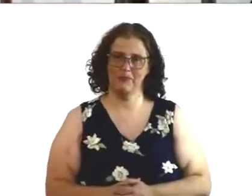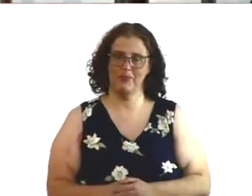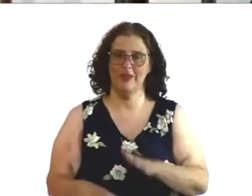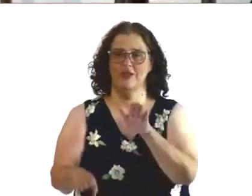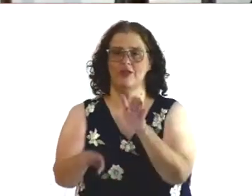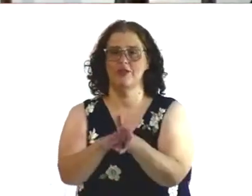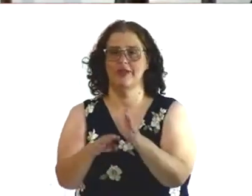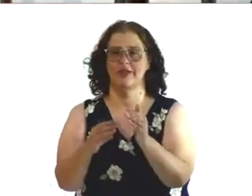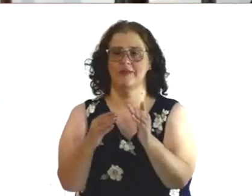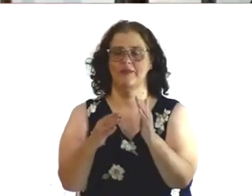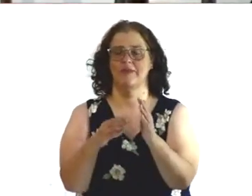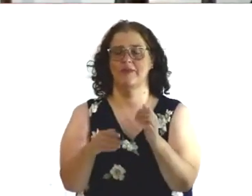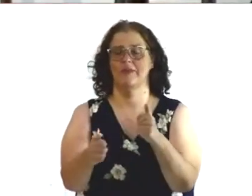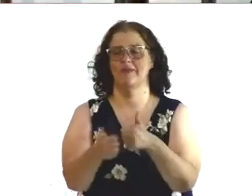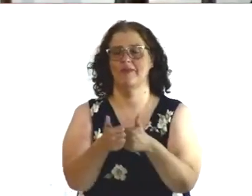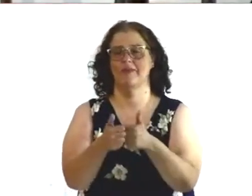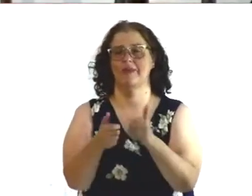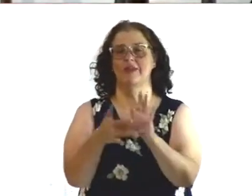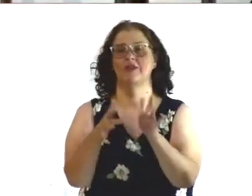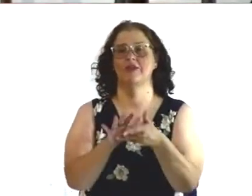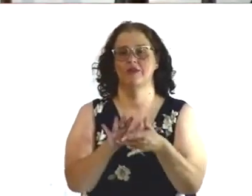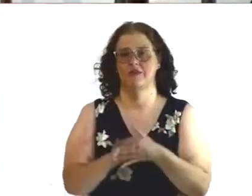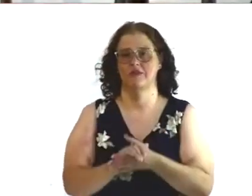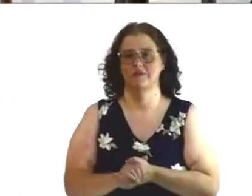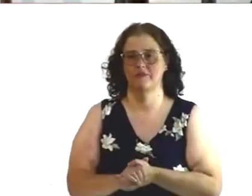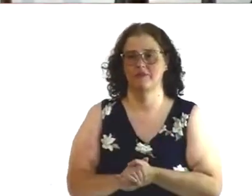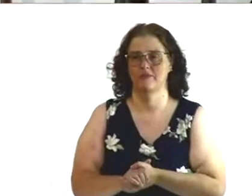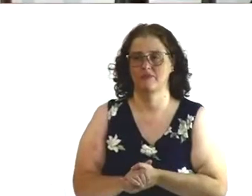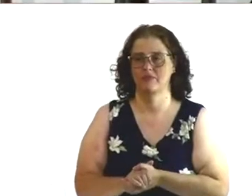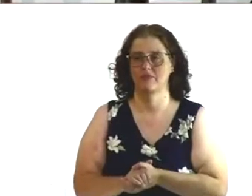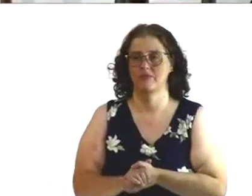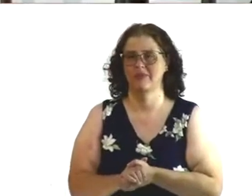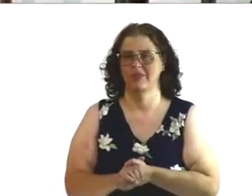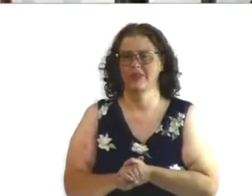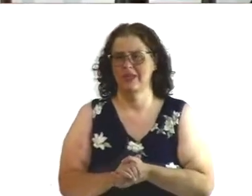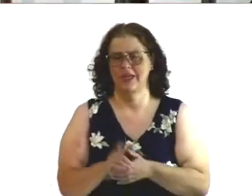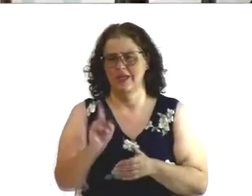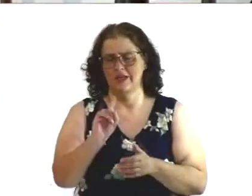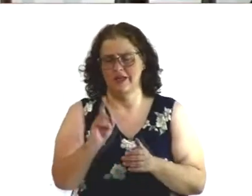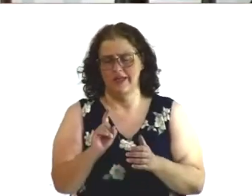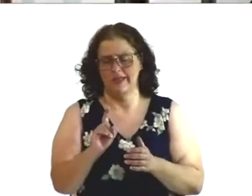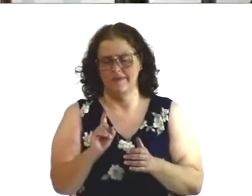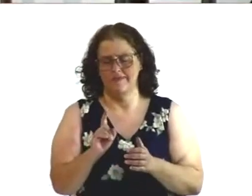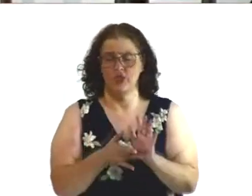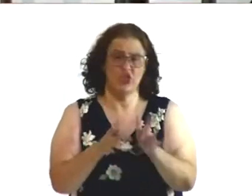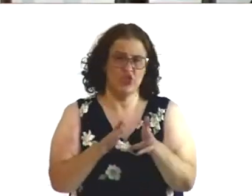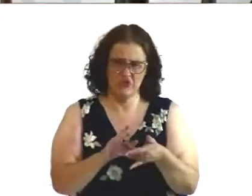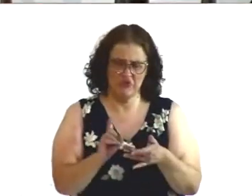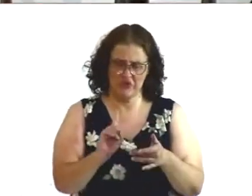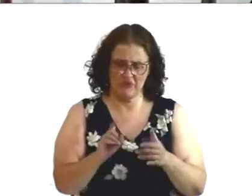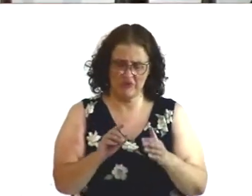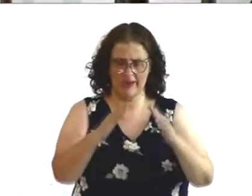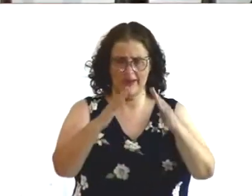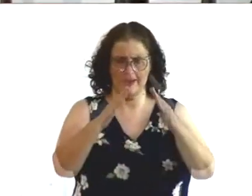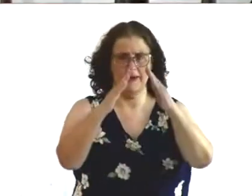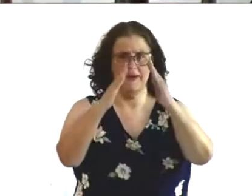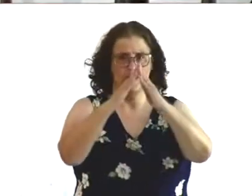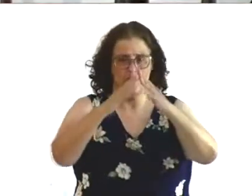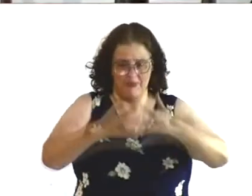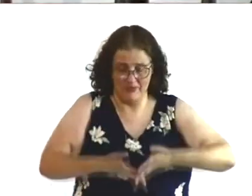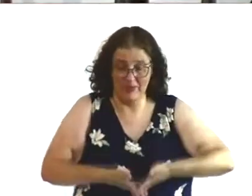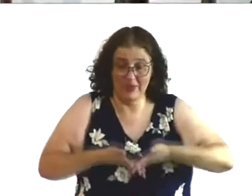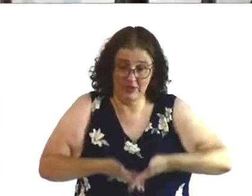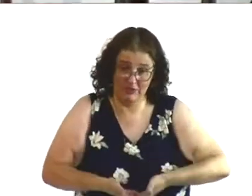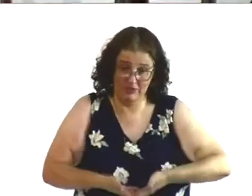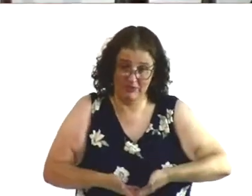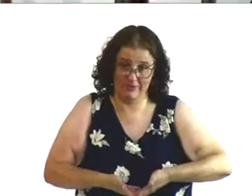mesma passagem. Jesus não está mais na manjedoura nesse momento, provavelmente ele tem entre 1 e 2 anos, ele está